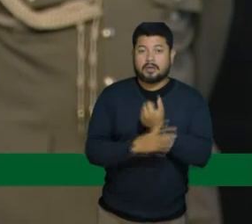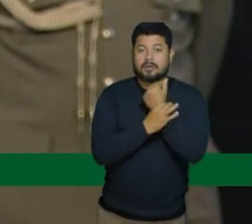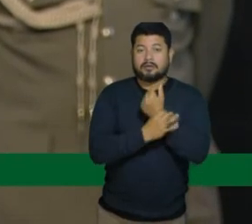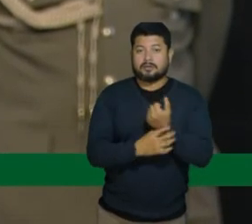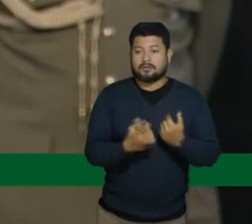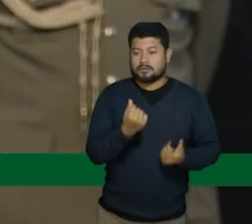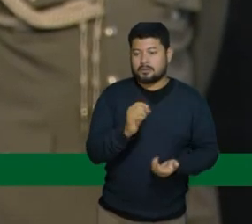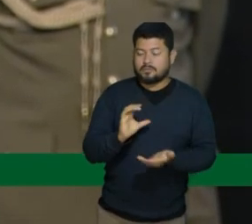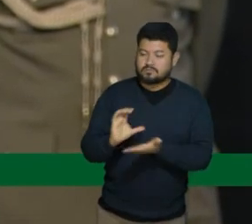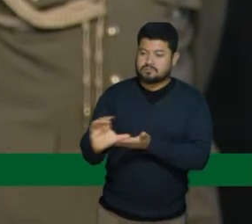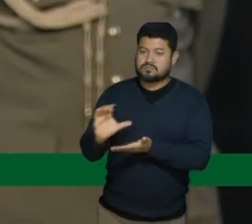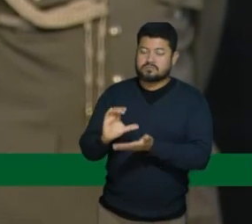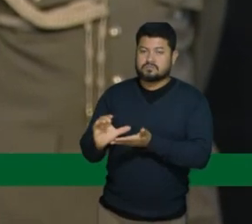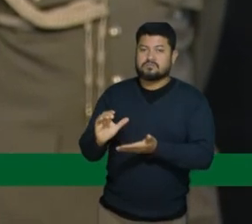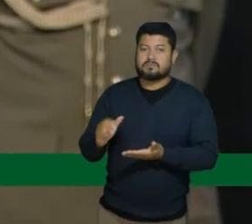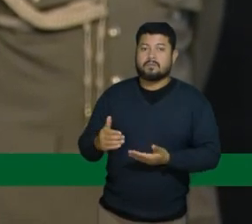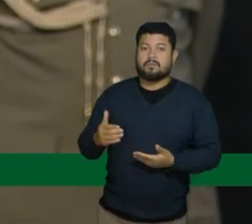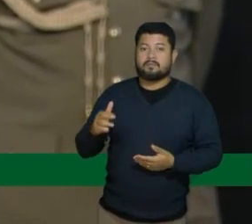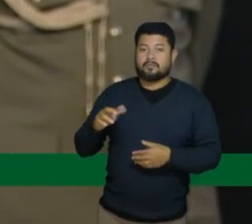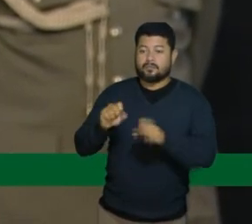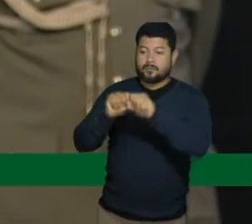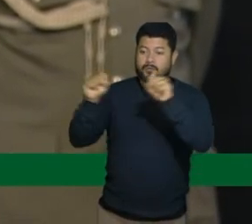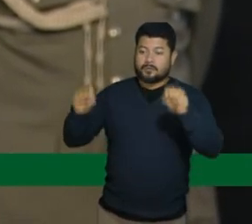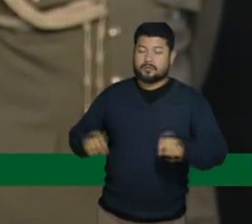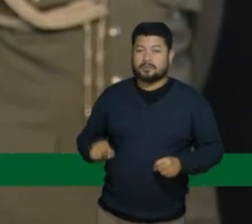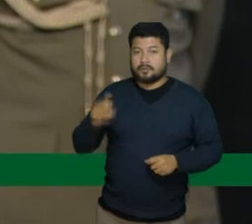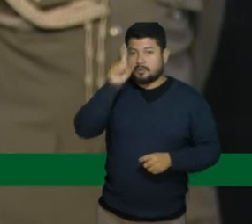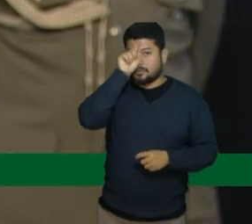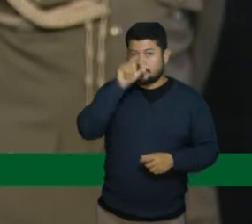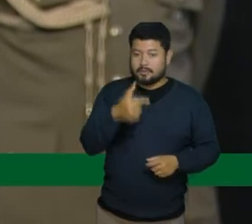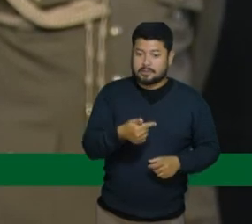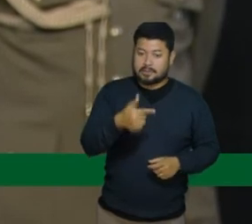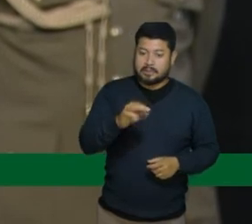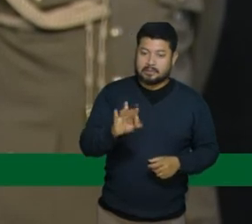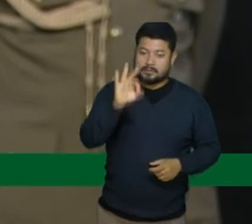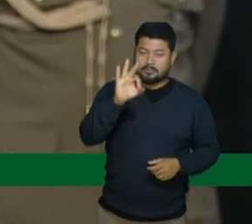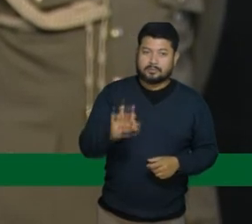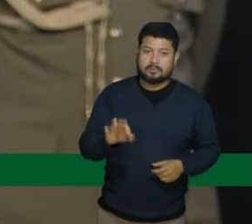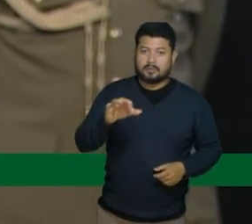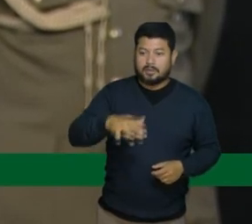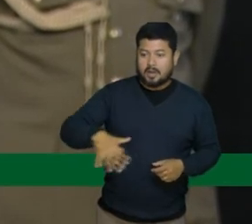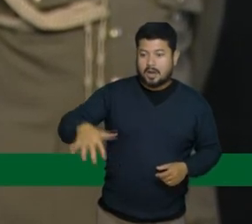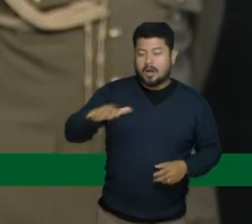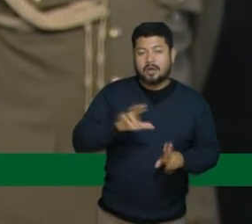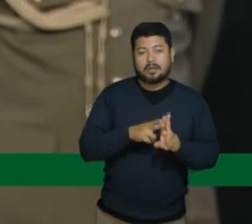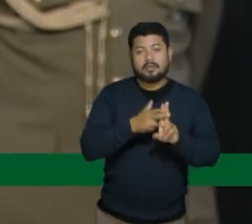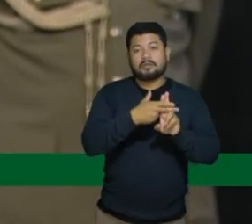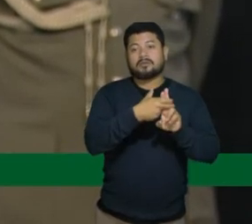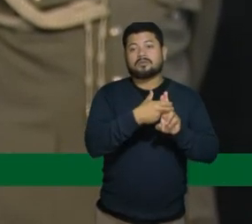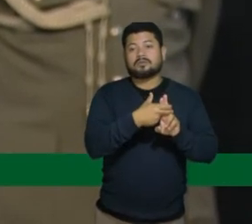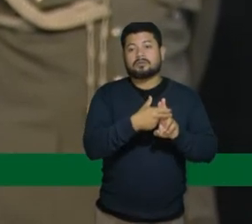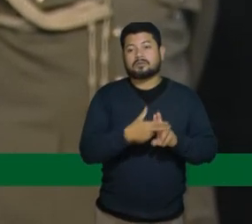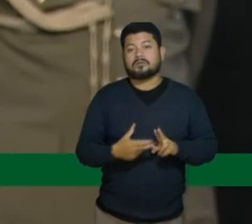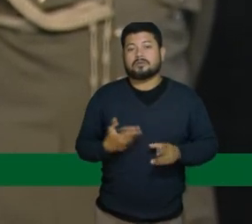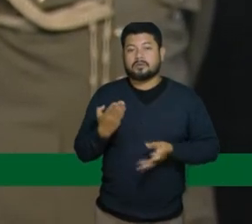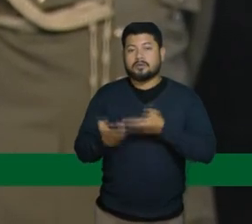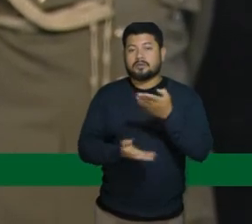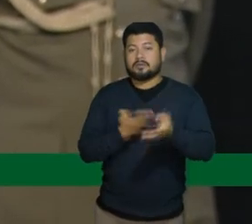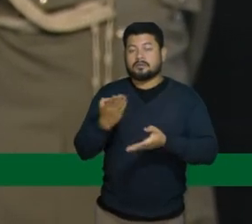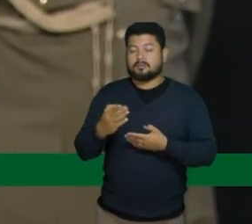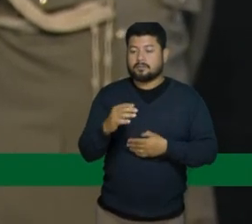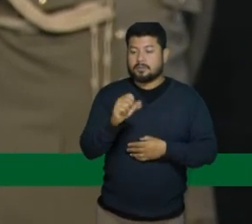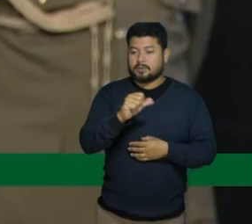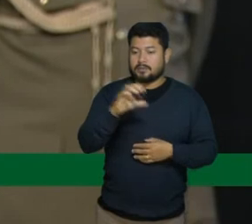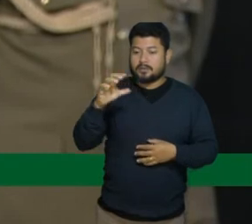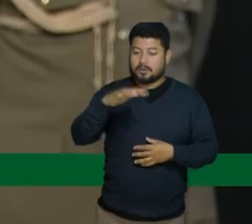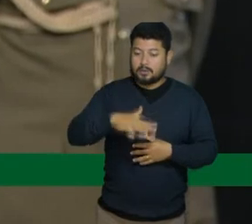fosse aportado para a rede hospitalar, que complementa em 70% a área SUS, atendimento SUS de Santa Catarina.